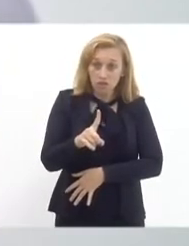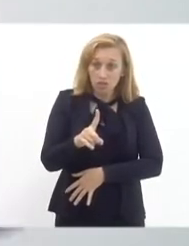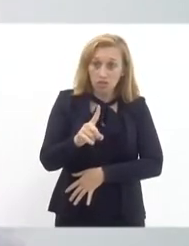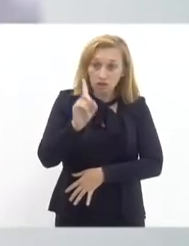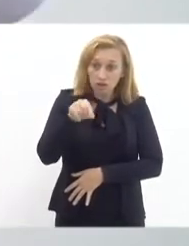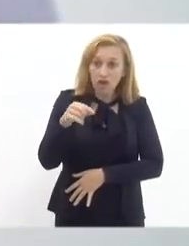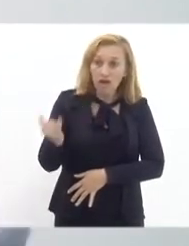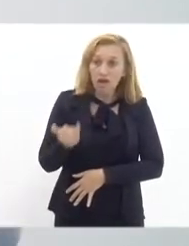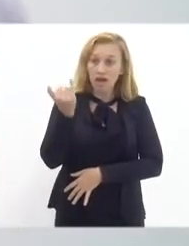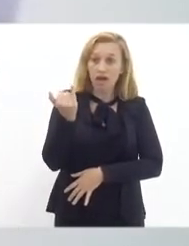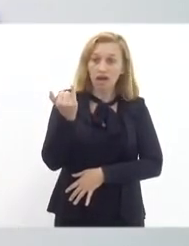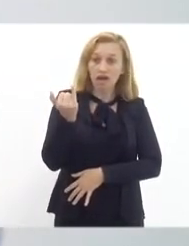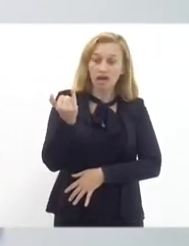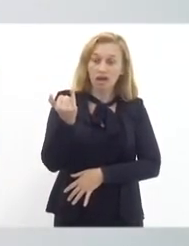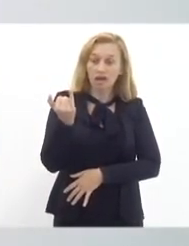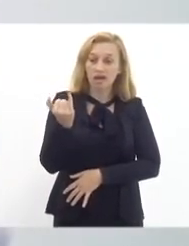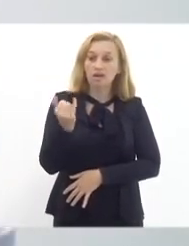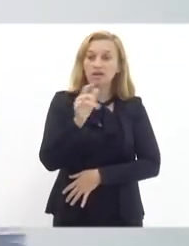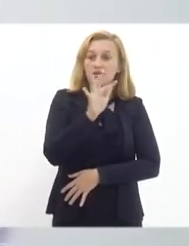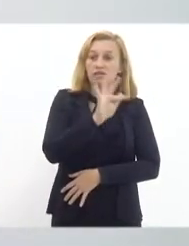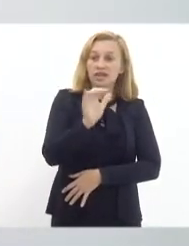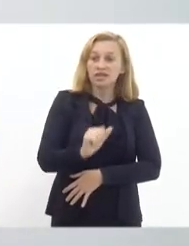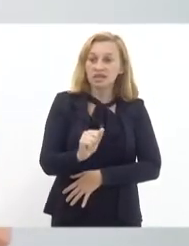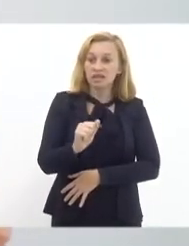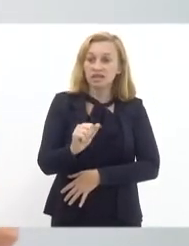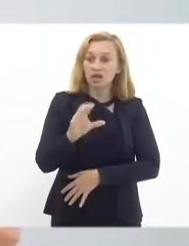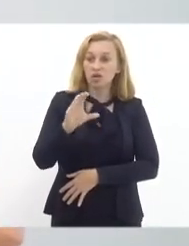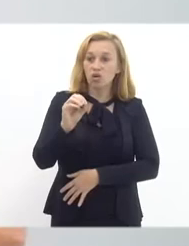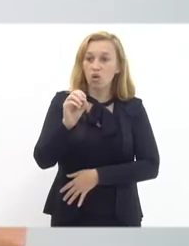é exatamente a Fazenda Colombo Bandeira.